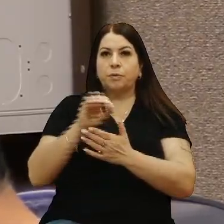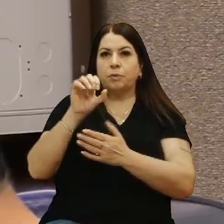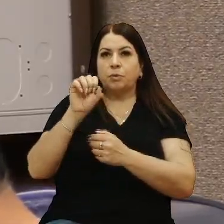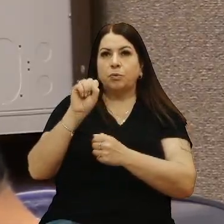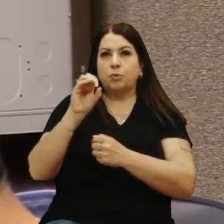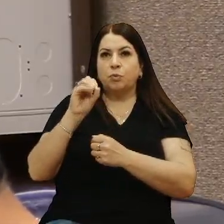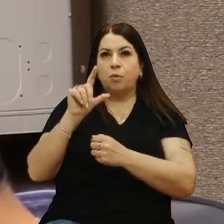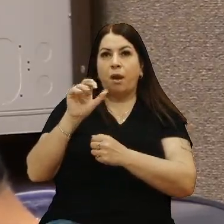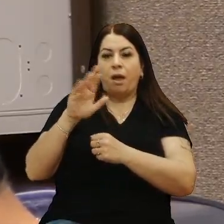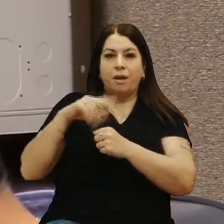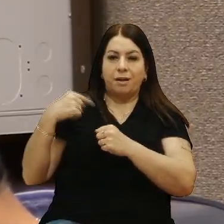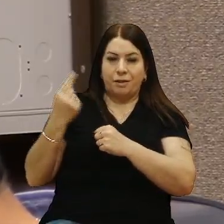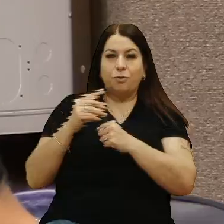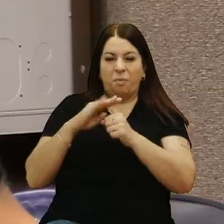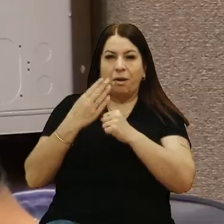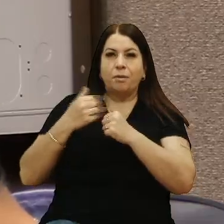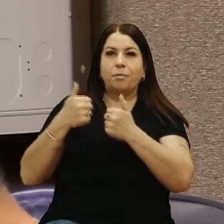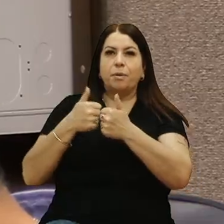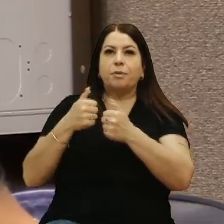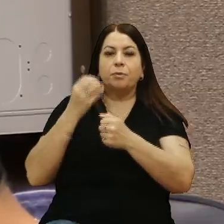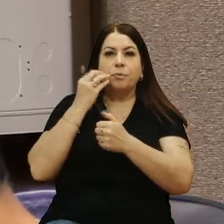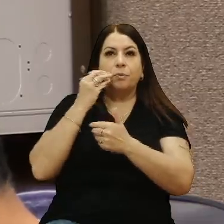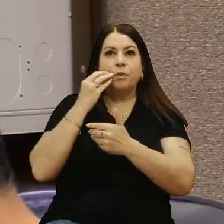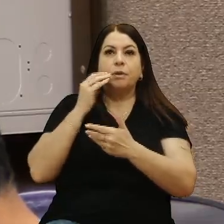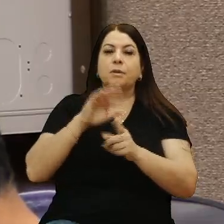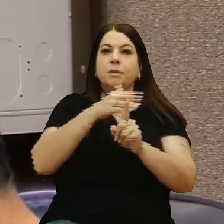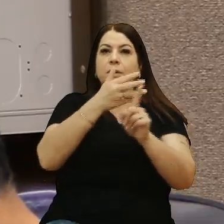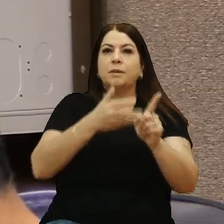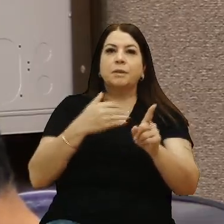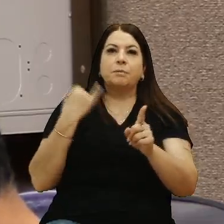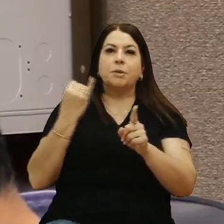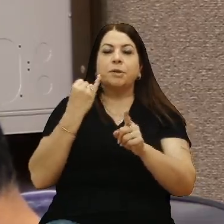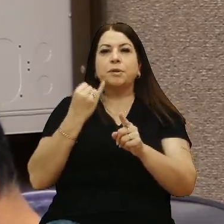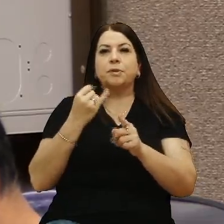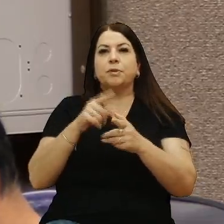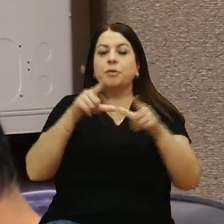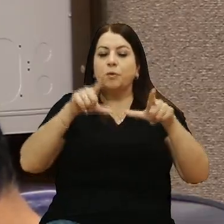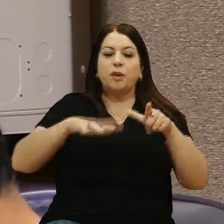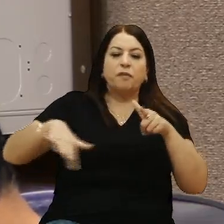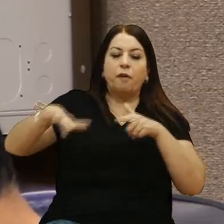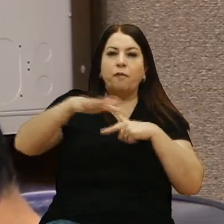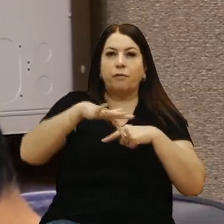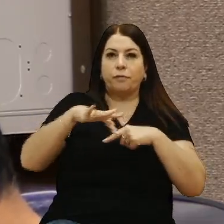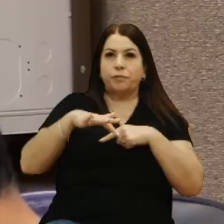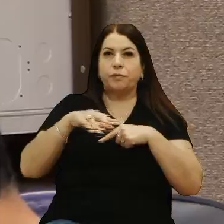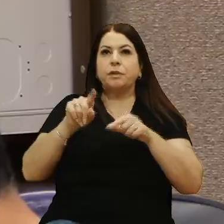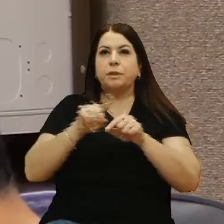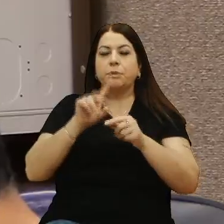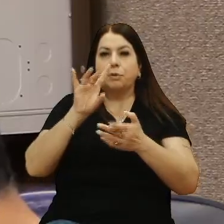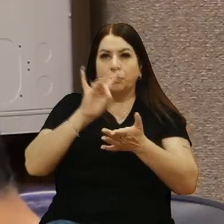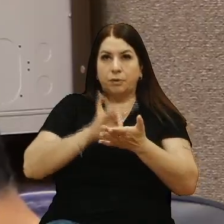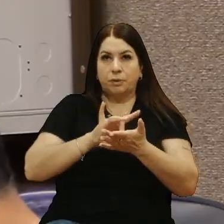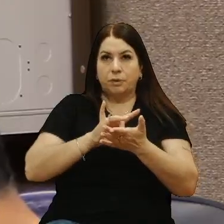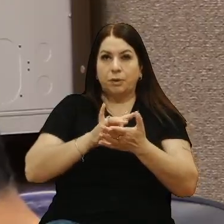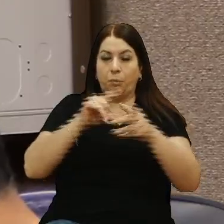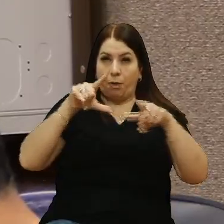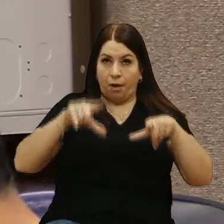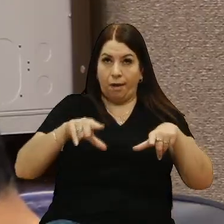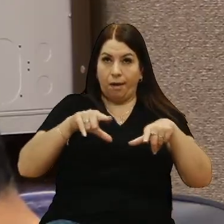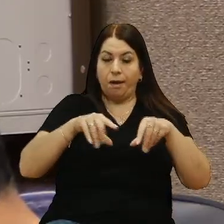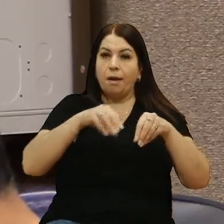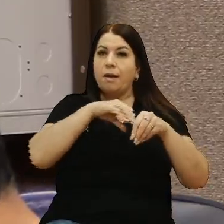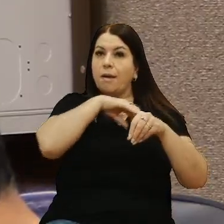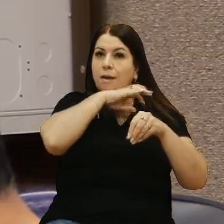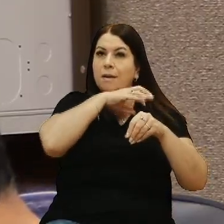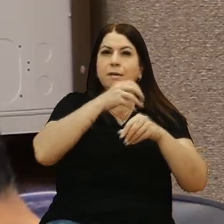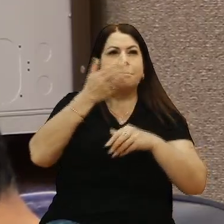das Videiras é um tributo à rica história que envolve o local. O loteamento está consolidado em uma área que